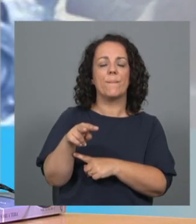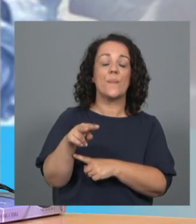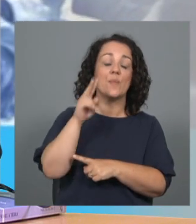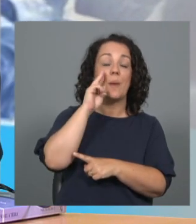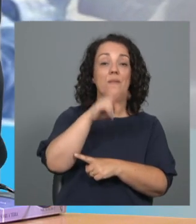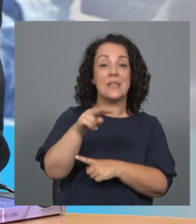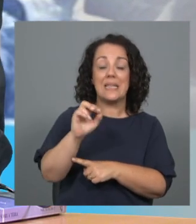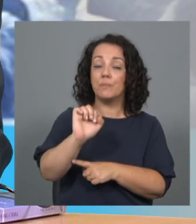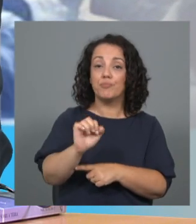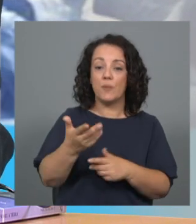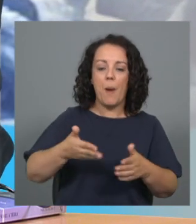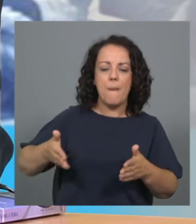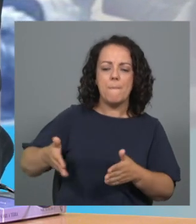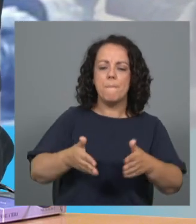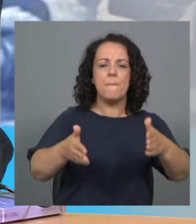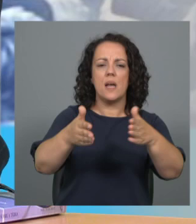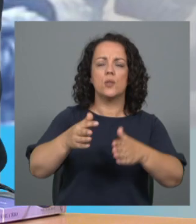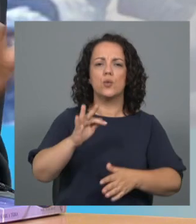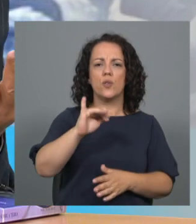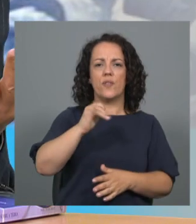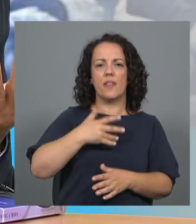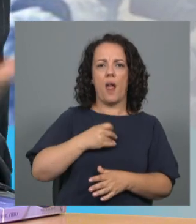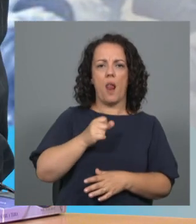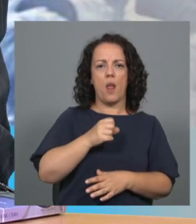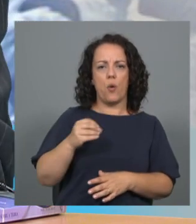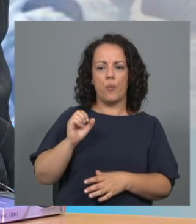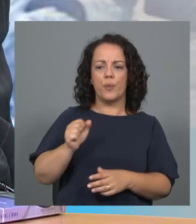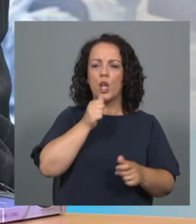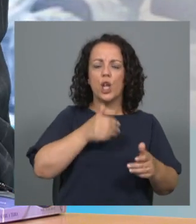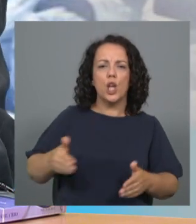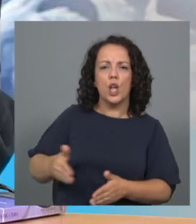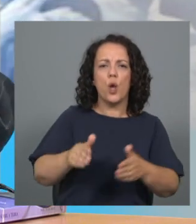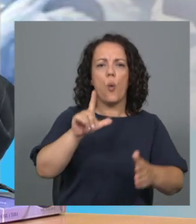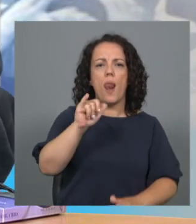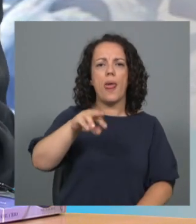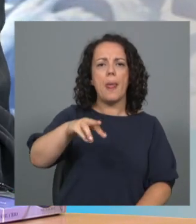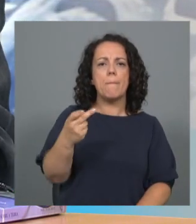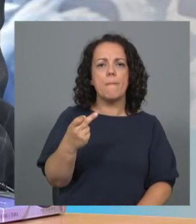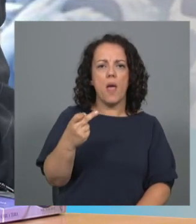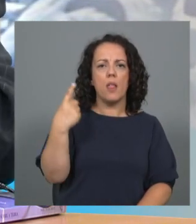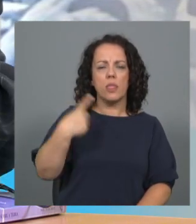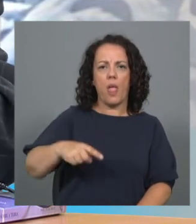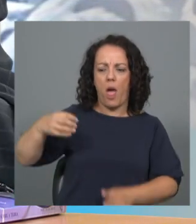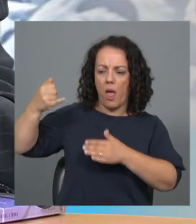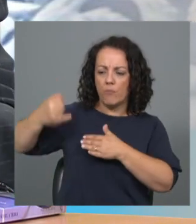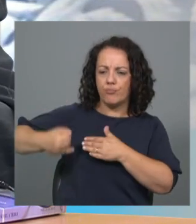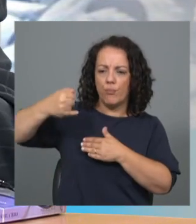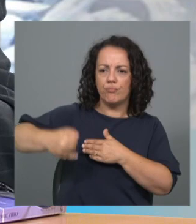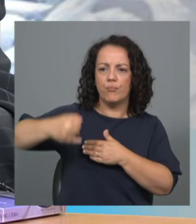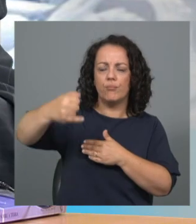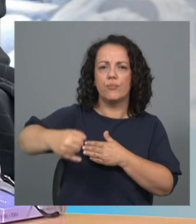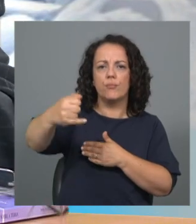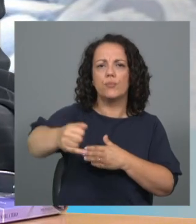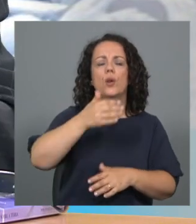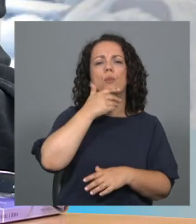fidalgos das margens do Lima. O Rio Lima tem uma série de passos de grande qualidade,